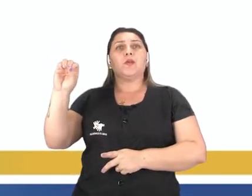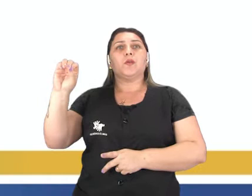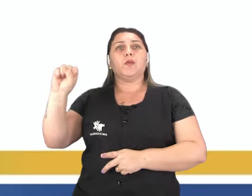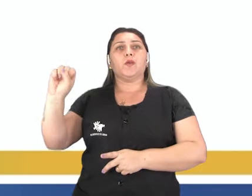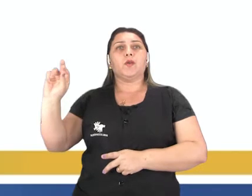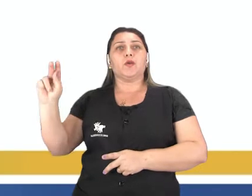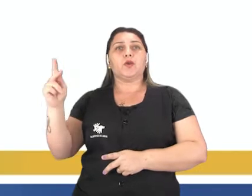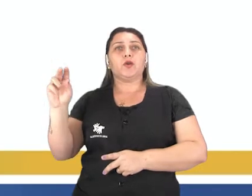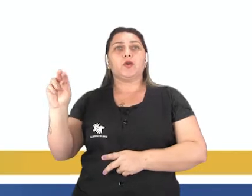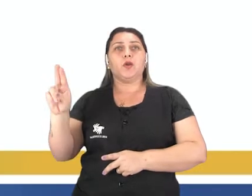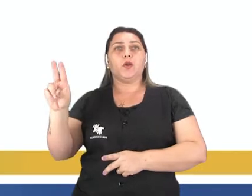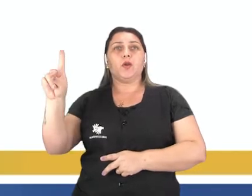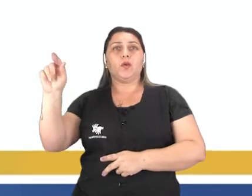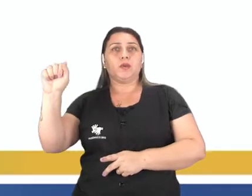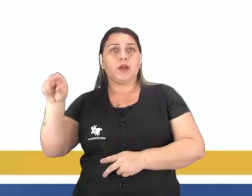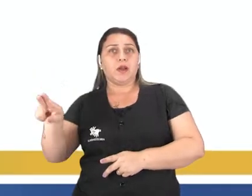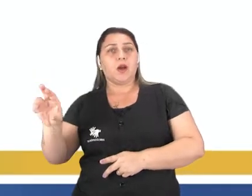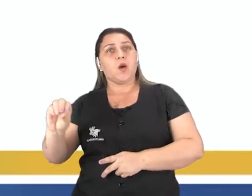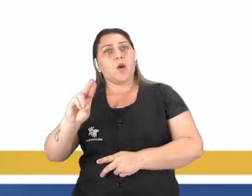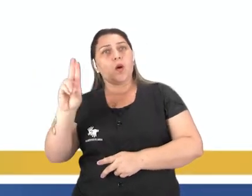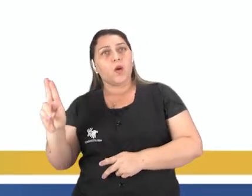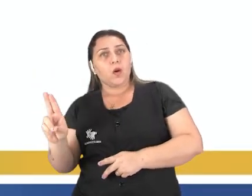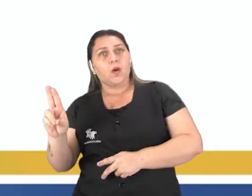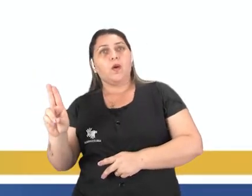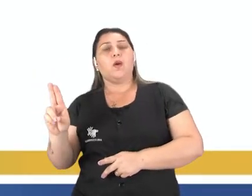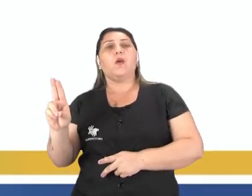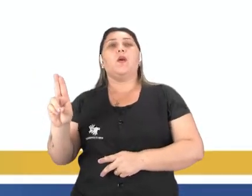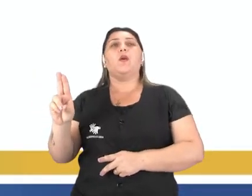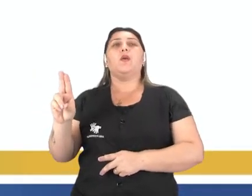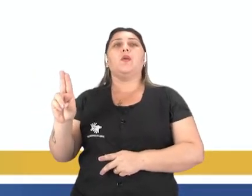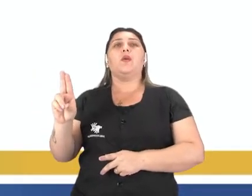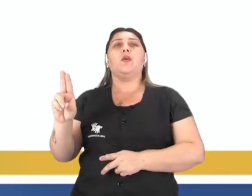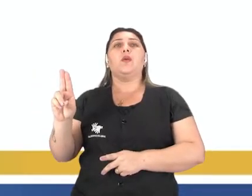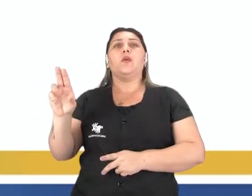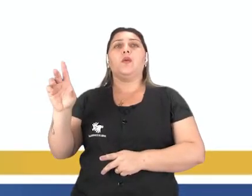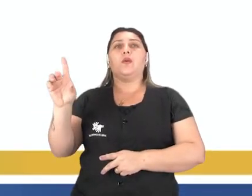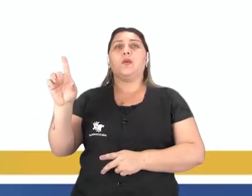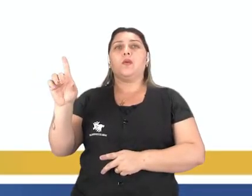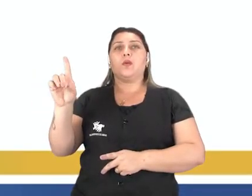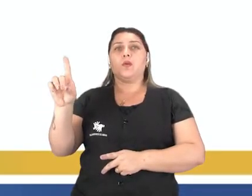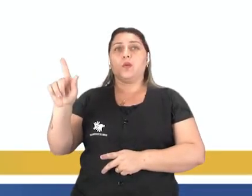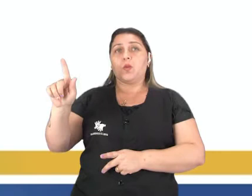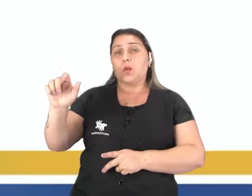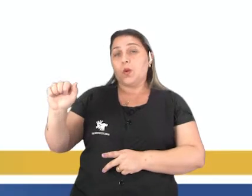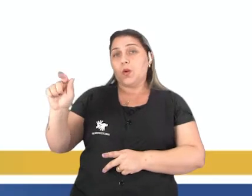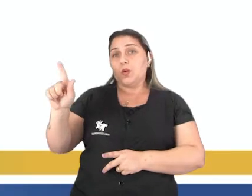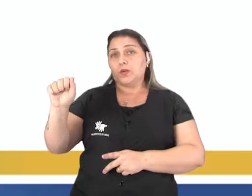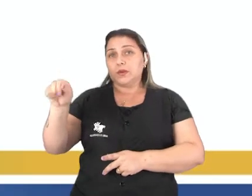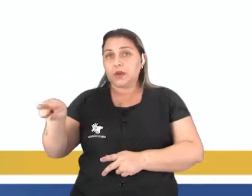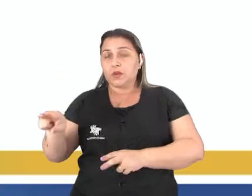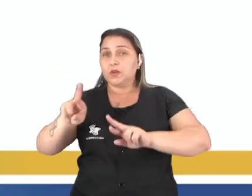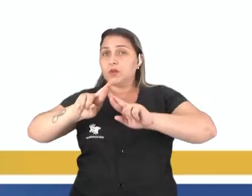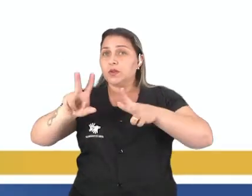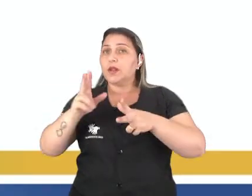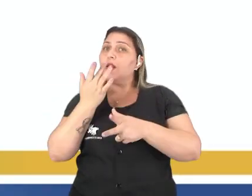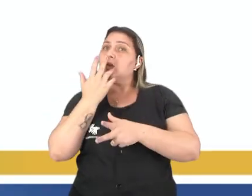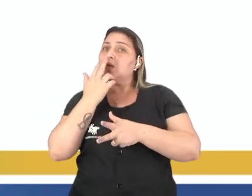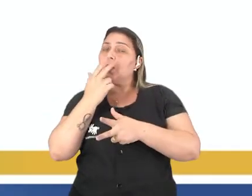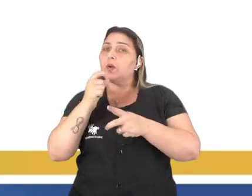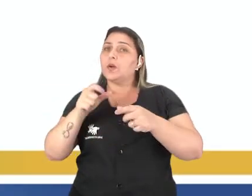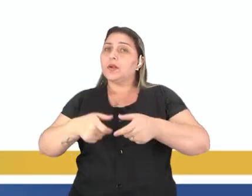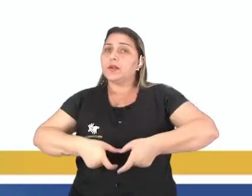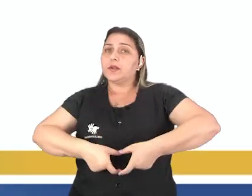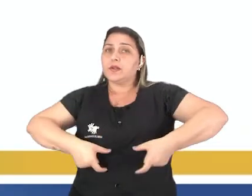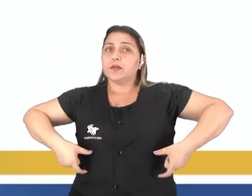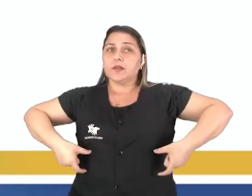dan, jodan, né? O mais alto grau. Esses graus se diferenciam pelas seguintes cores de faixas, que